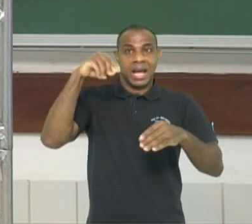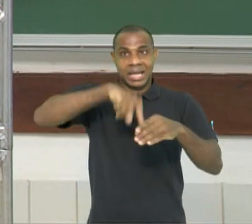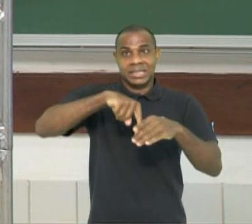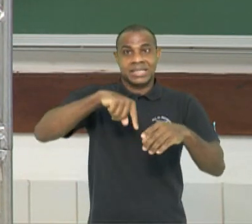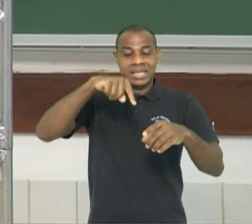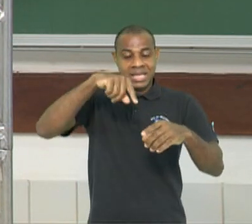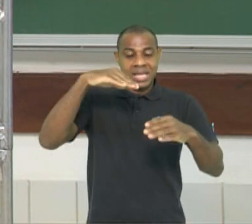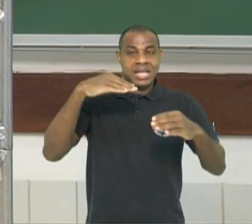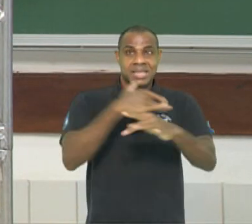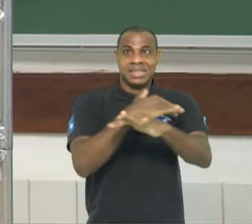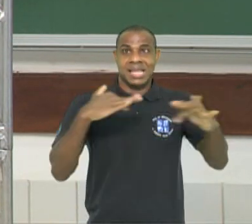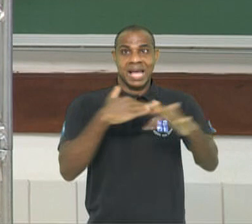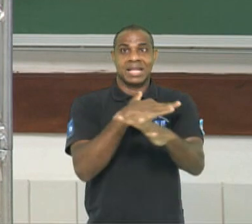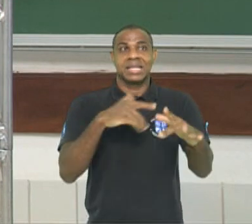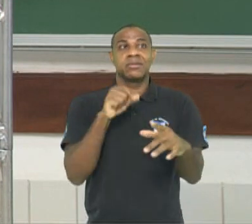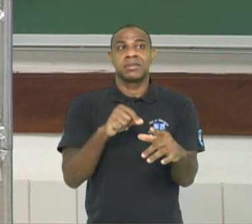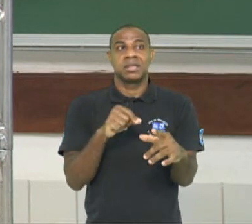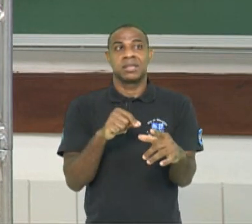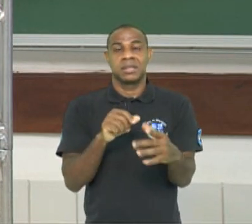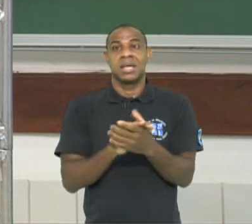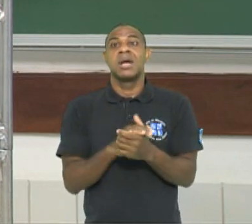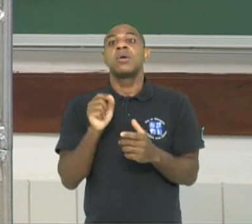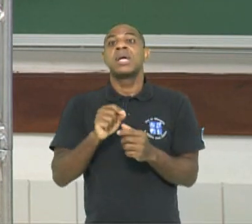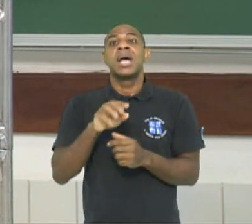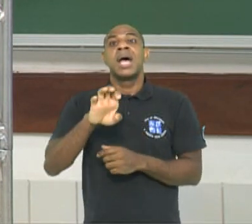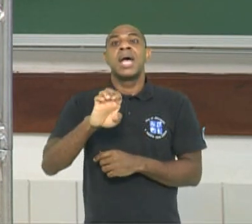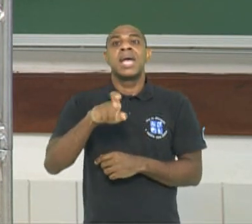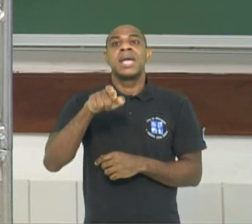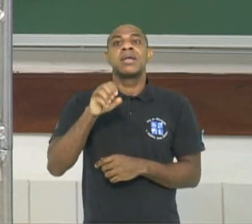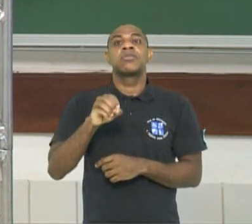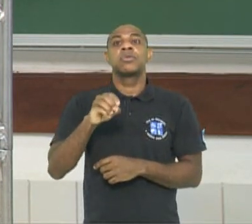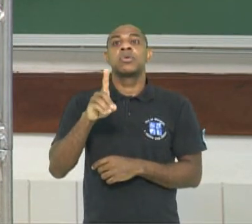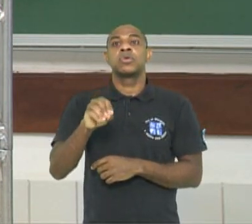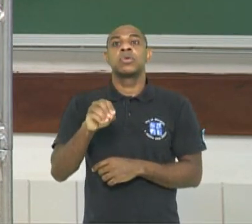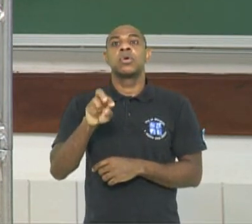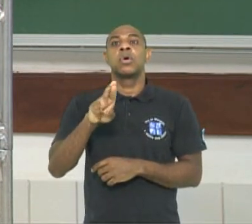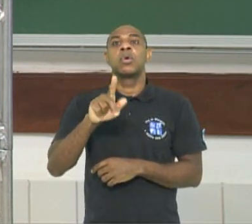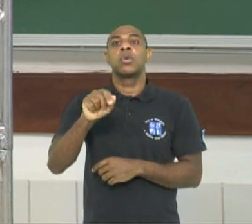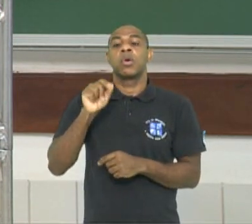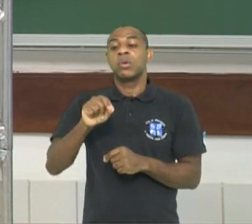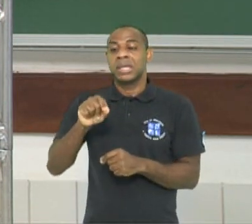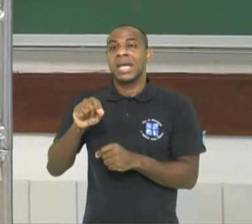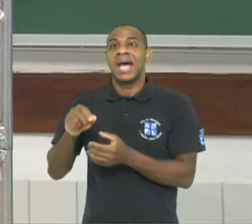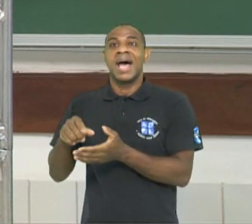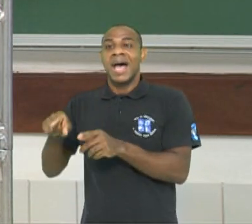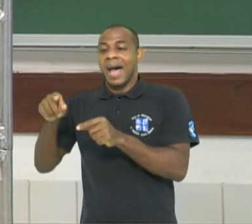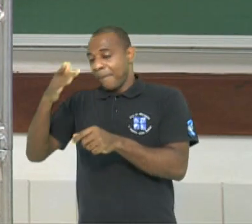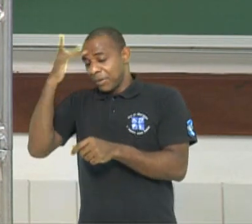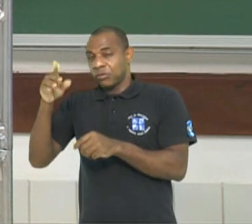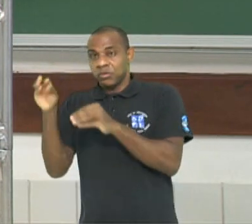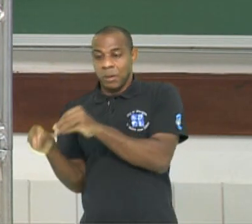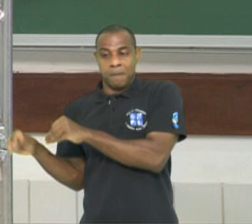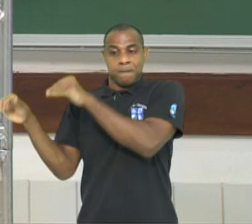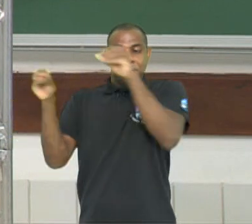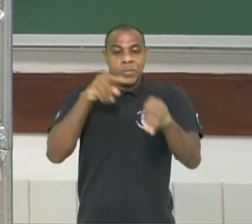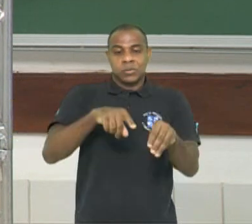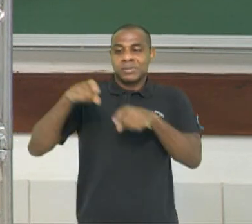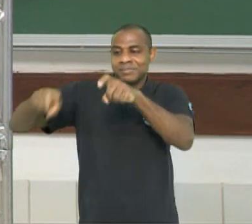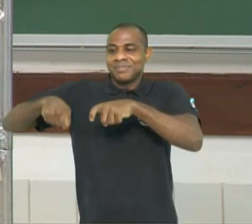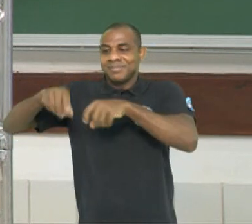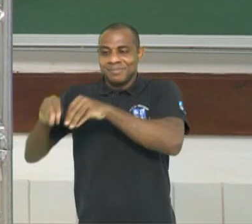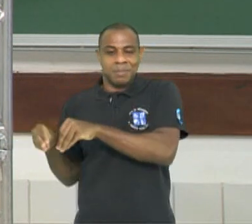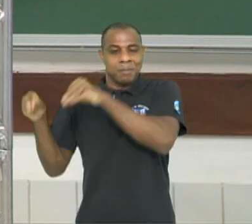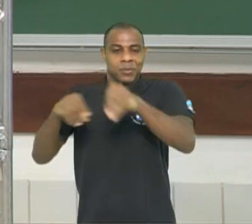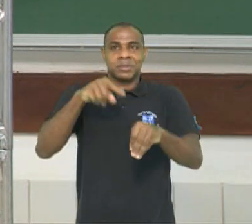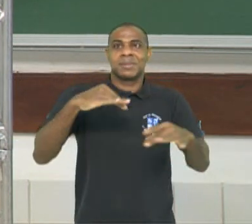nós tivemos o que nós chamamos de um êxodo rural, que é a saída das pessoas do campo e a vinda aqui para os ambientes